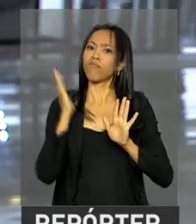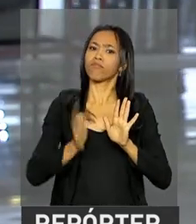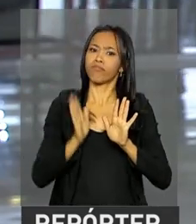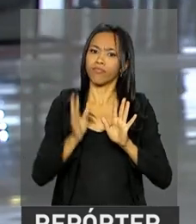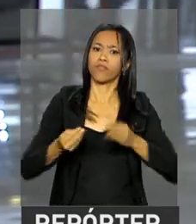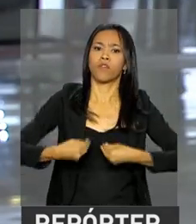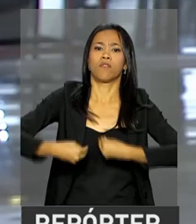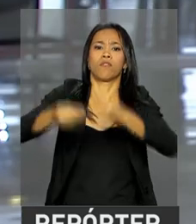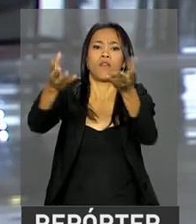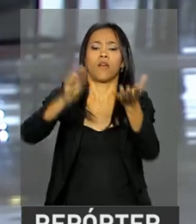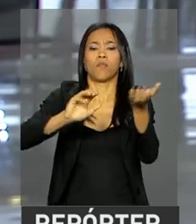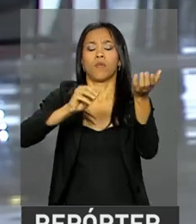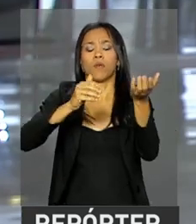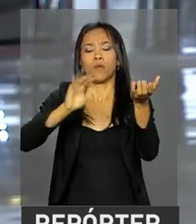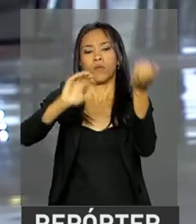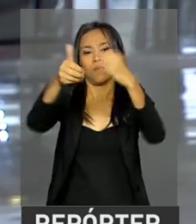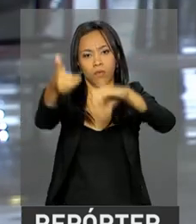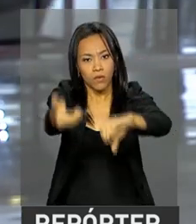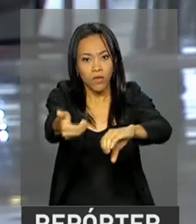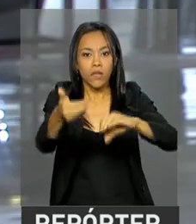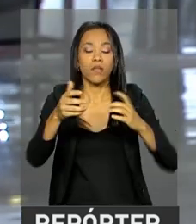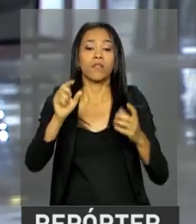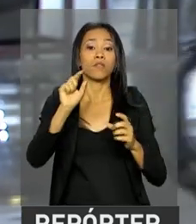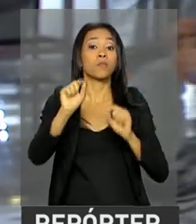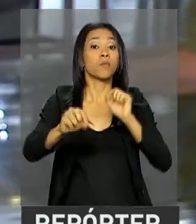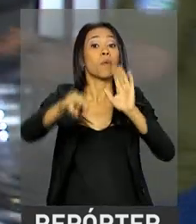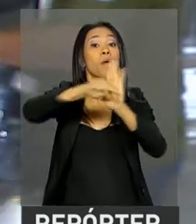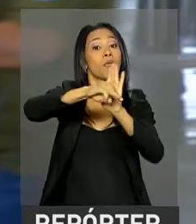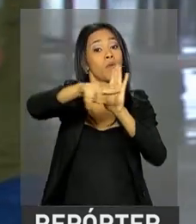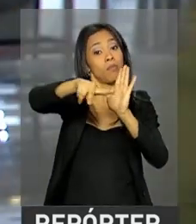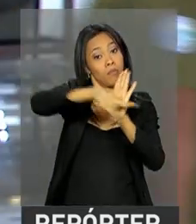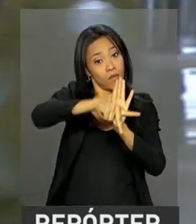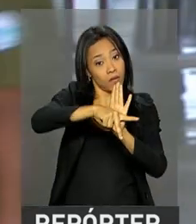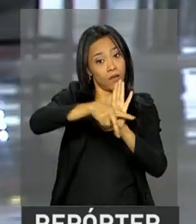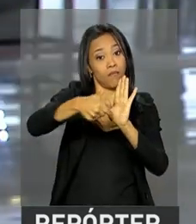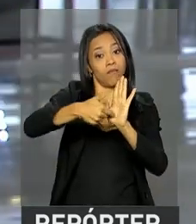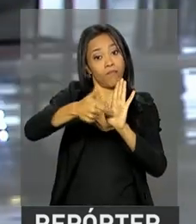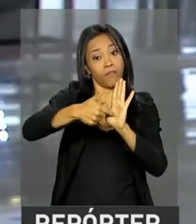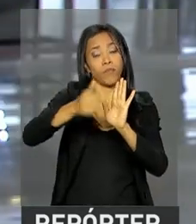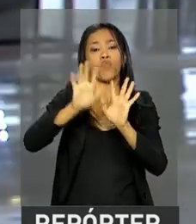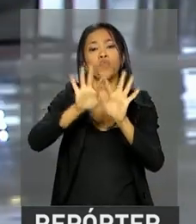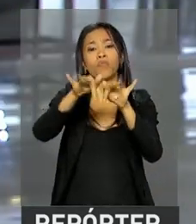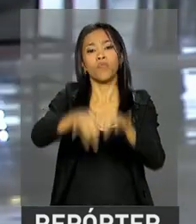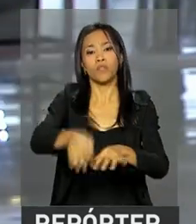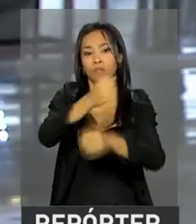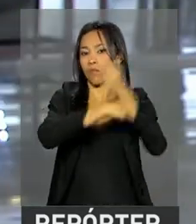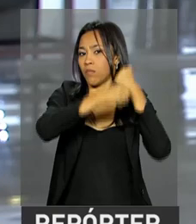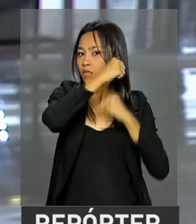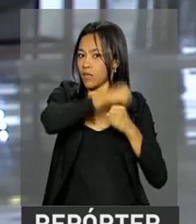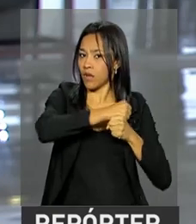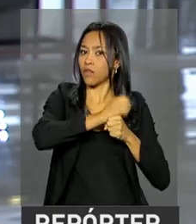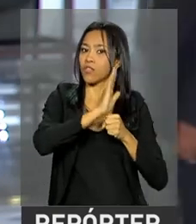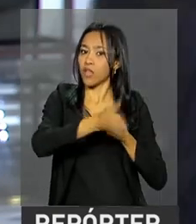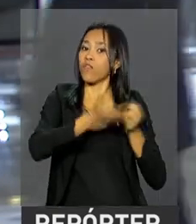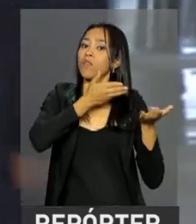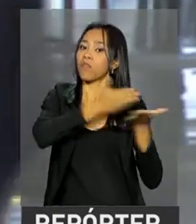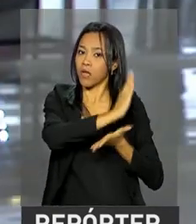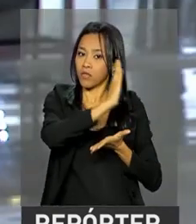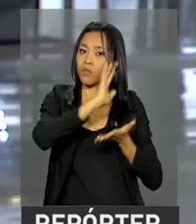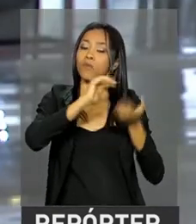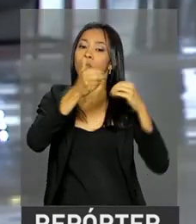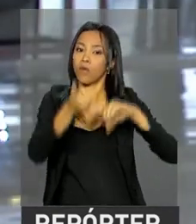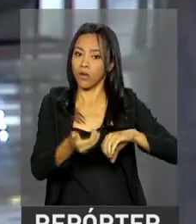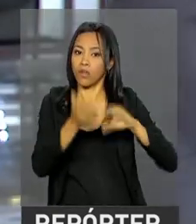enviada pelo Governo Federal ao congresso nacional na forma de medida provisória no final do ano passado e foi aprovada no Congresso